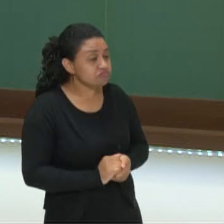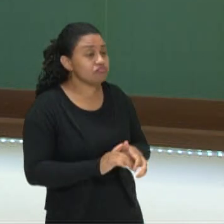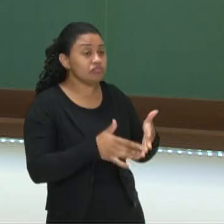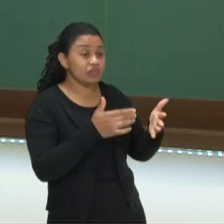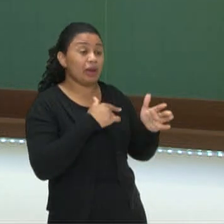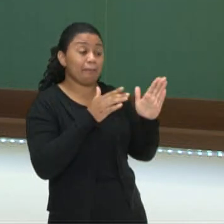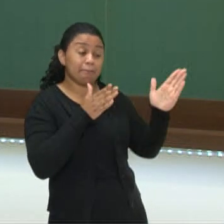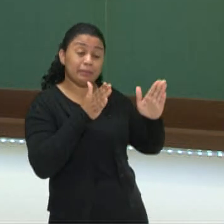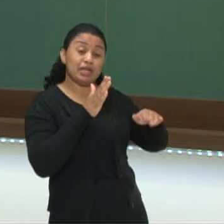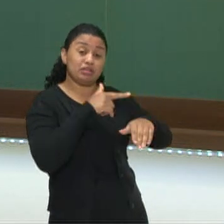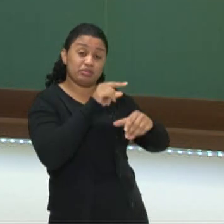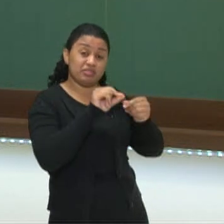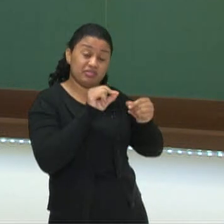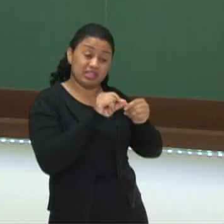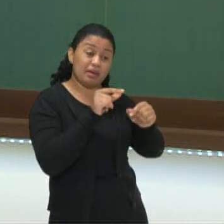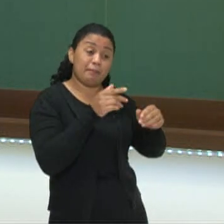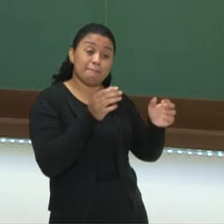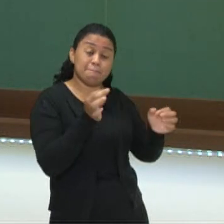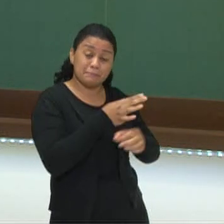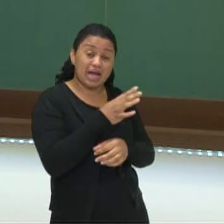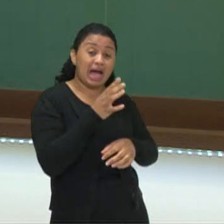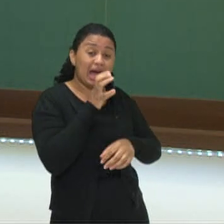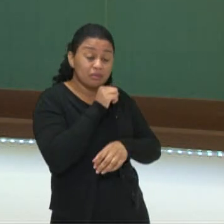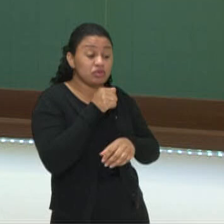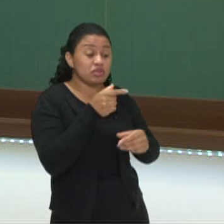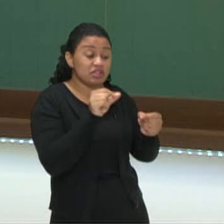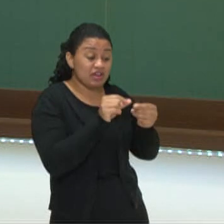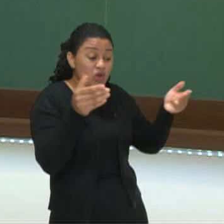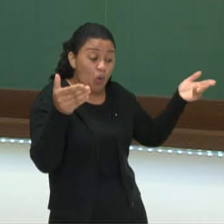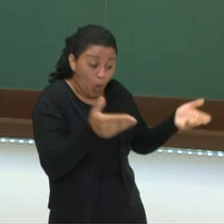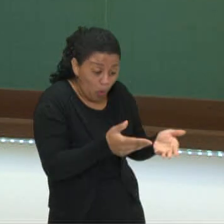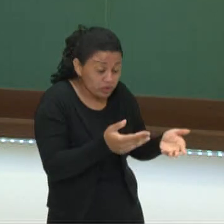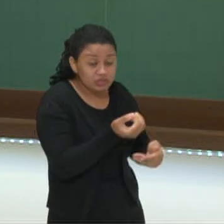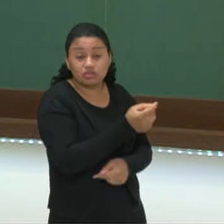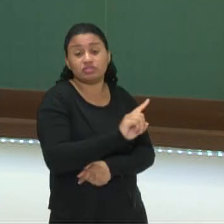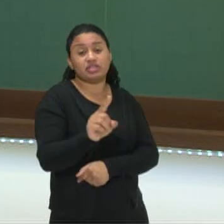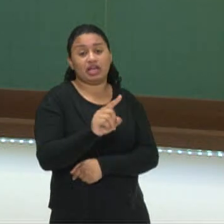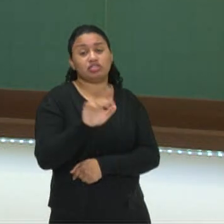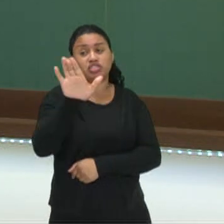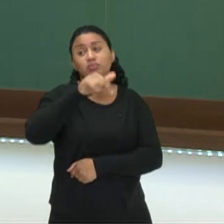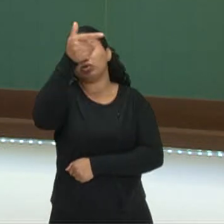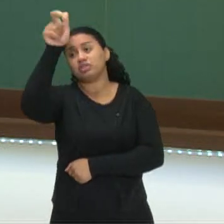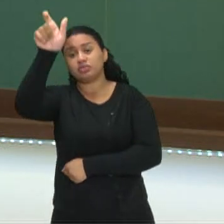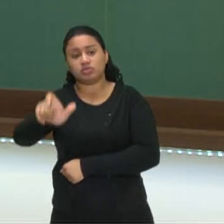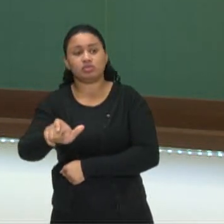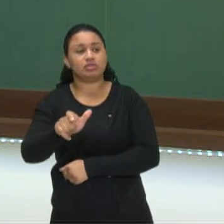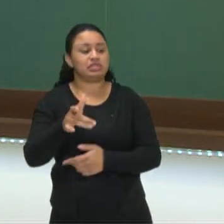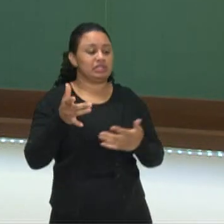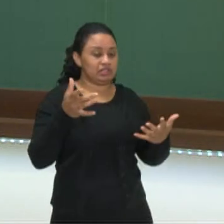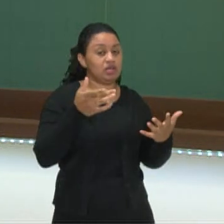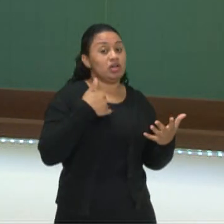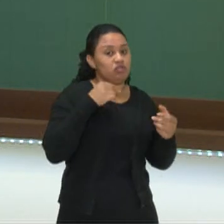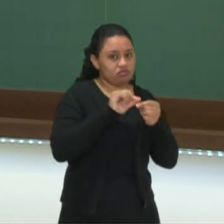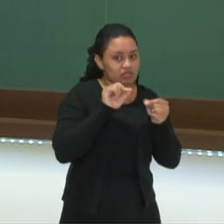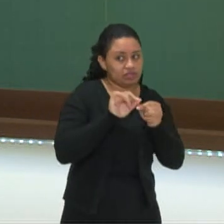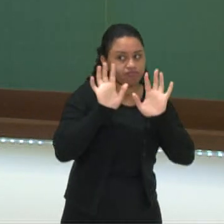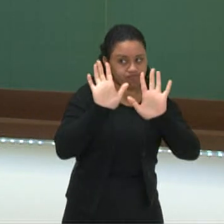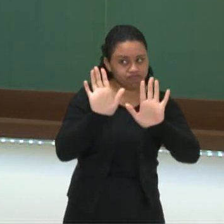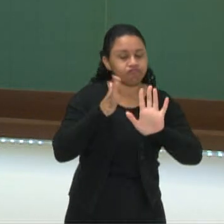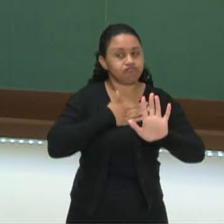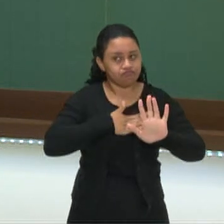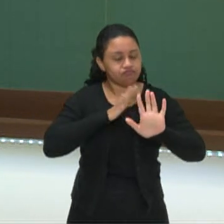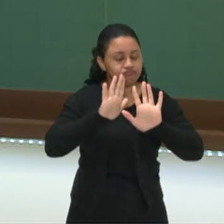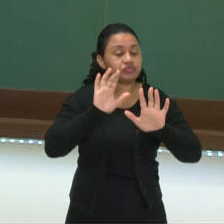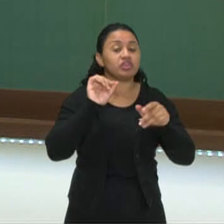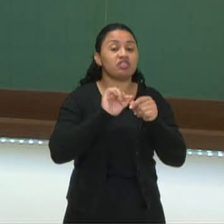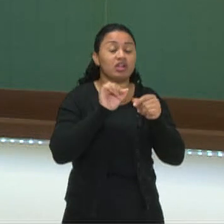teu prazo aqui está terminando, ou você faz hoje ou não faz mais, ou vou chamar outra pessoa para fazer. Daí ele fala, vou fazer. E quando ele fala